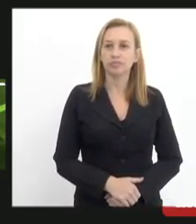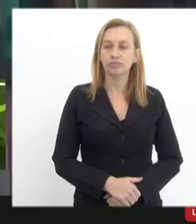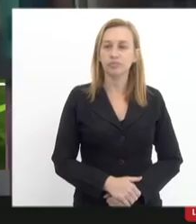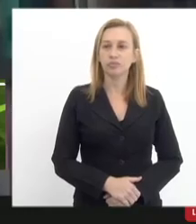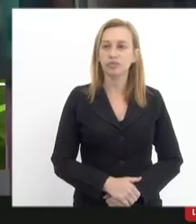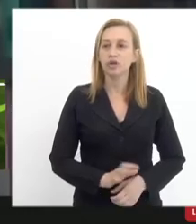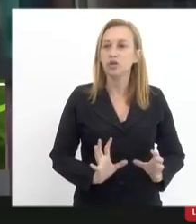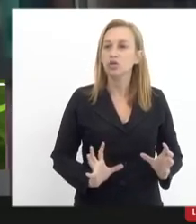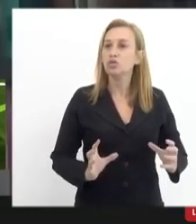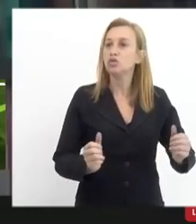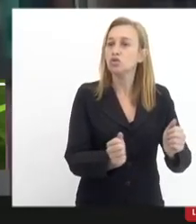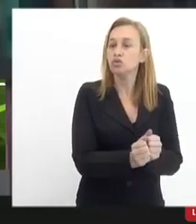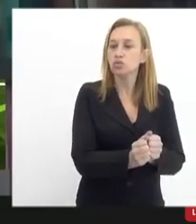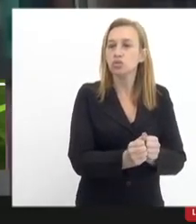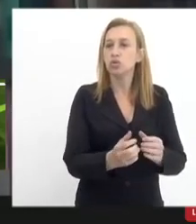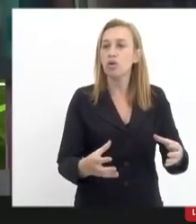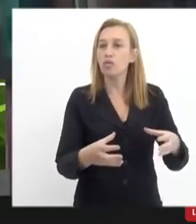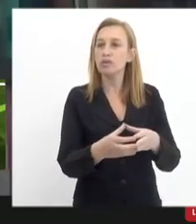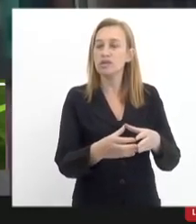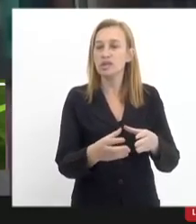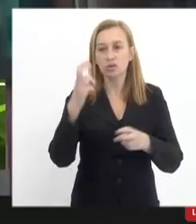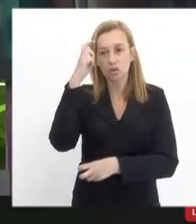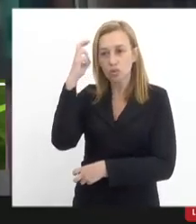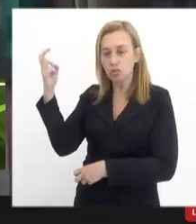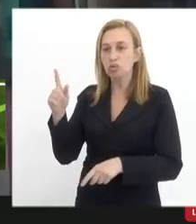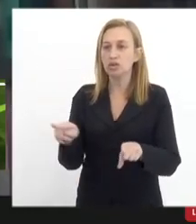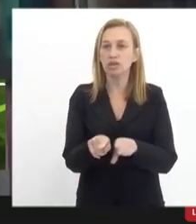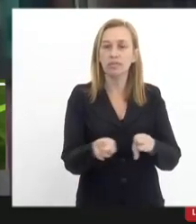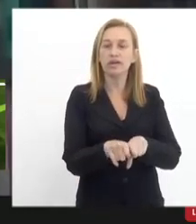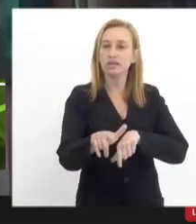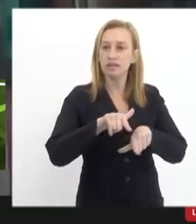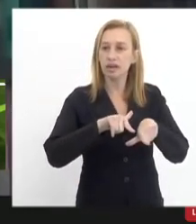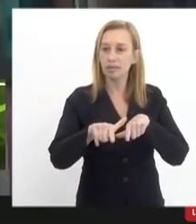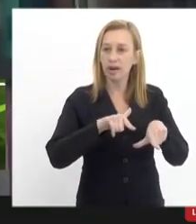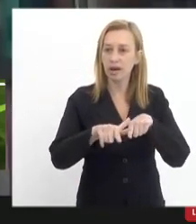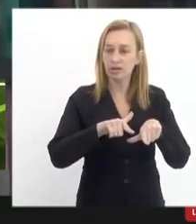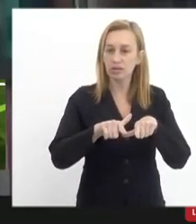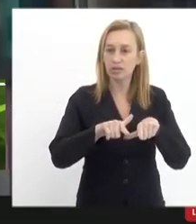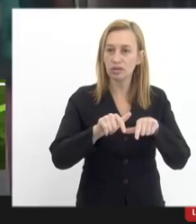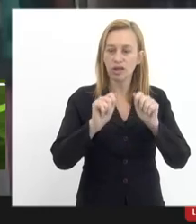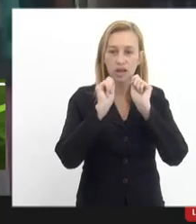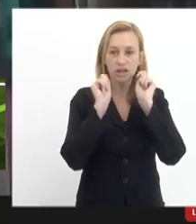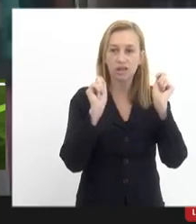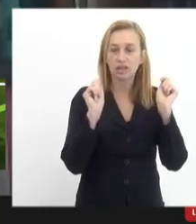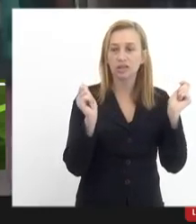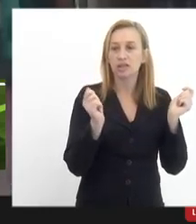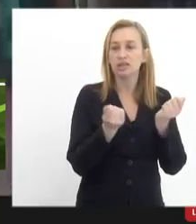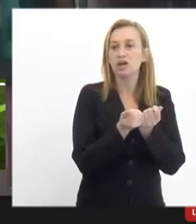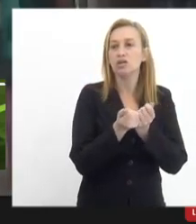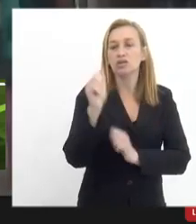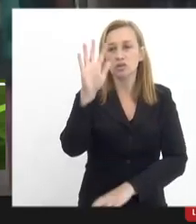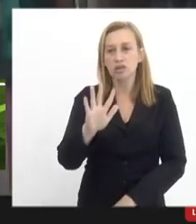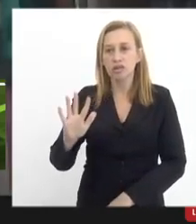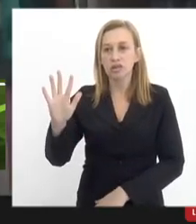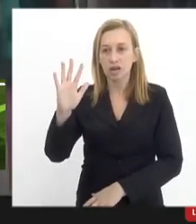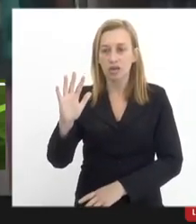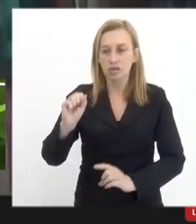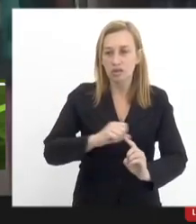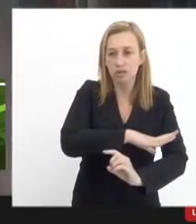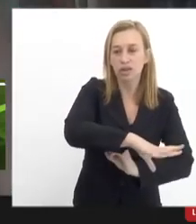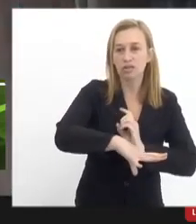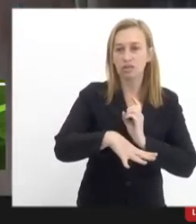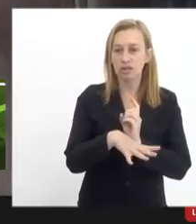conjunta da Comissão de Cultura com a Comissão de Trabalho, Legislação Social e Seguridade